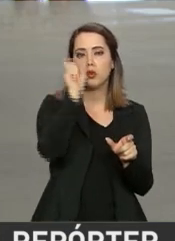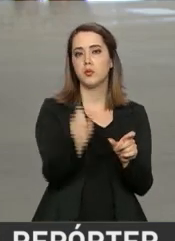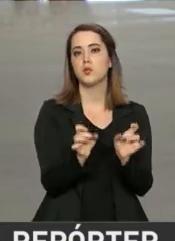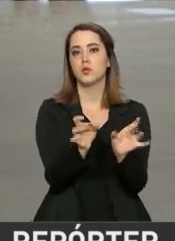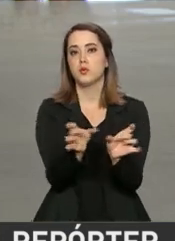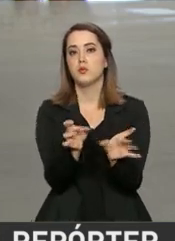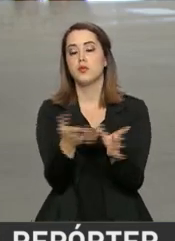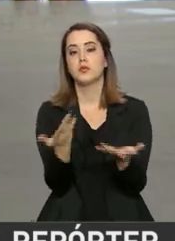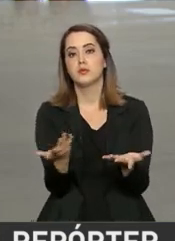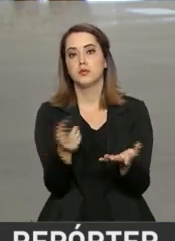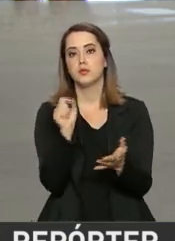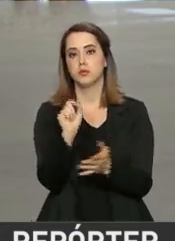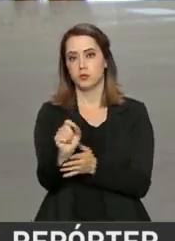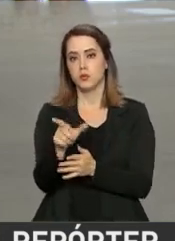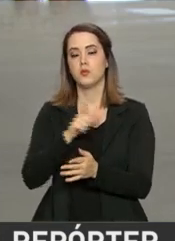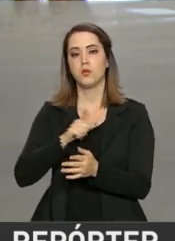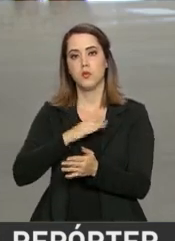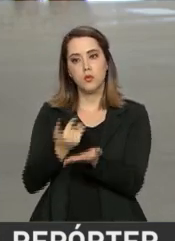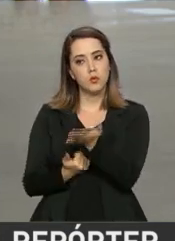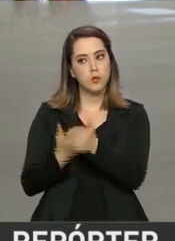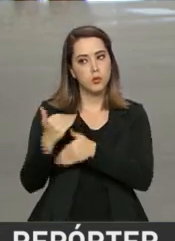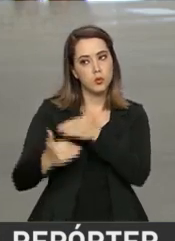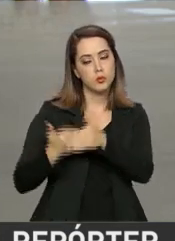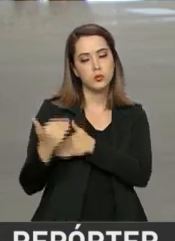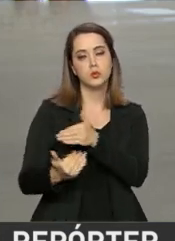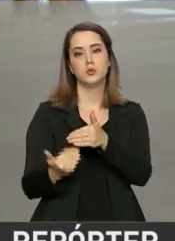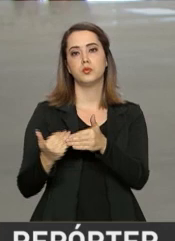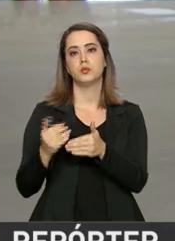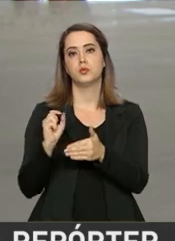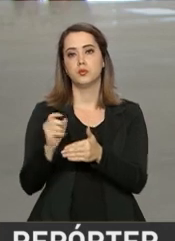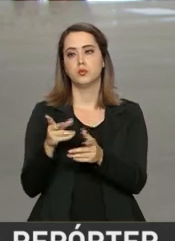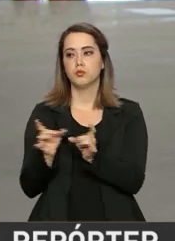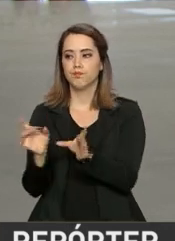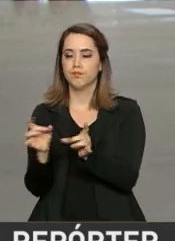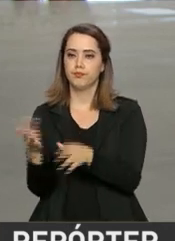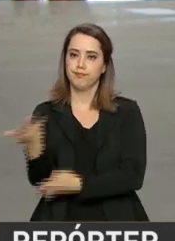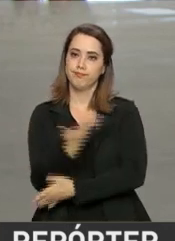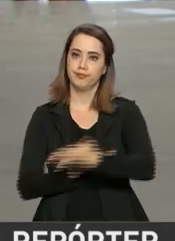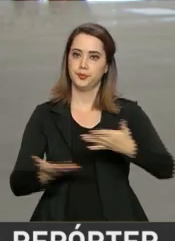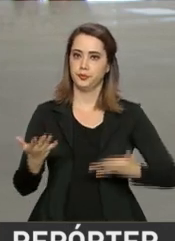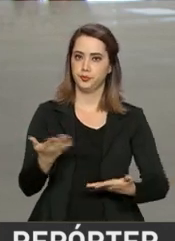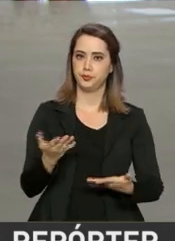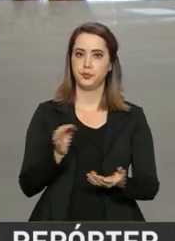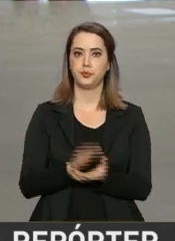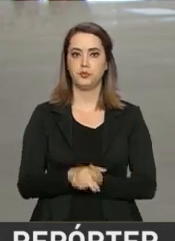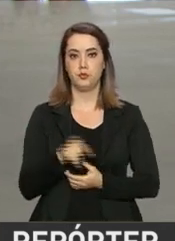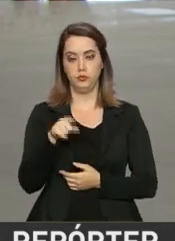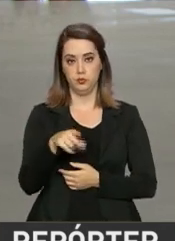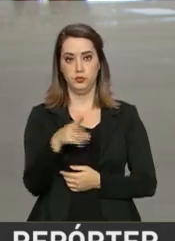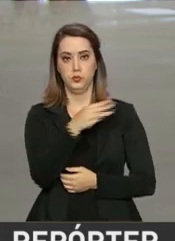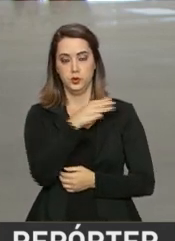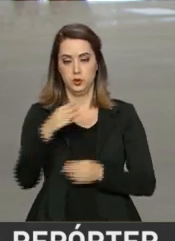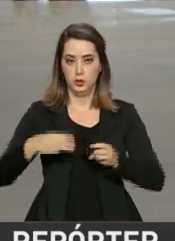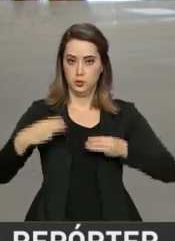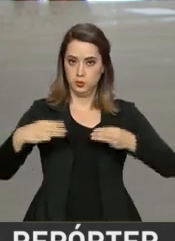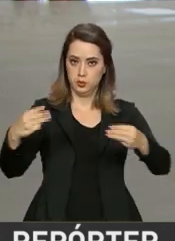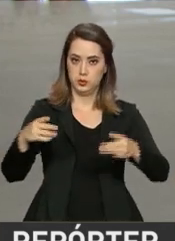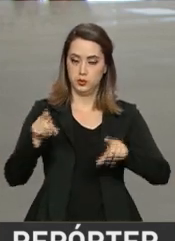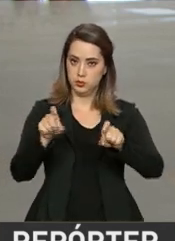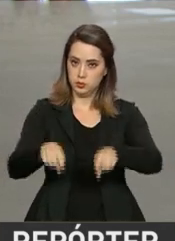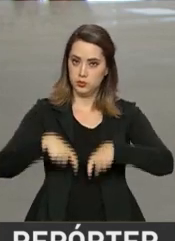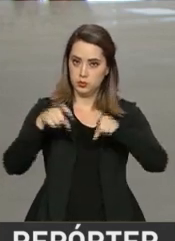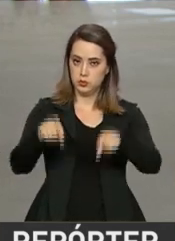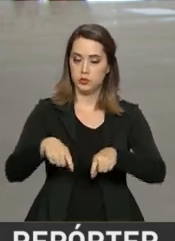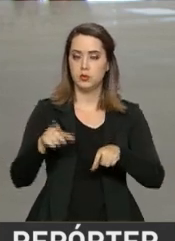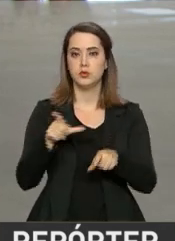dessa carne bovina e Natura e a partir daí iniciar as vendas segundo o Ministério da Agricultura O Brasil possui